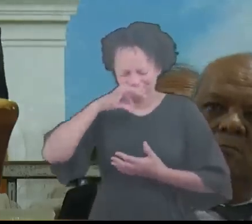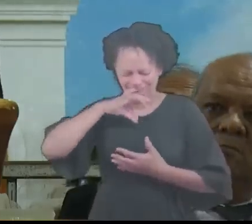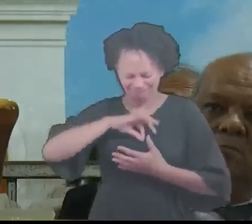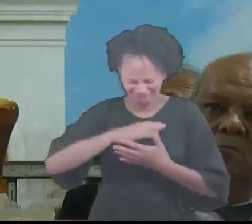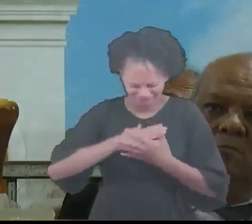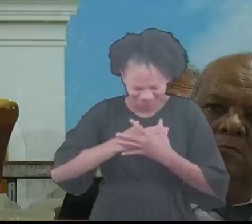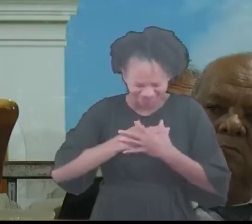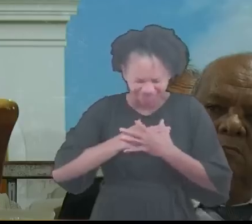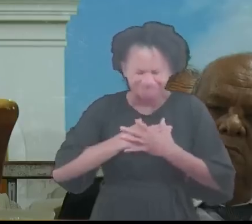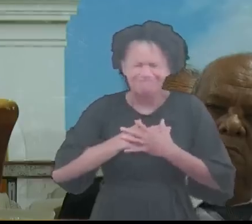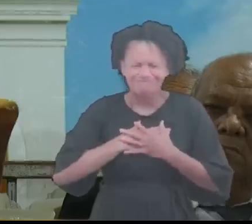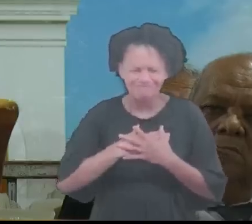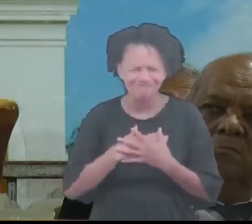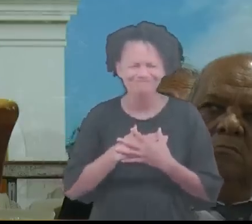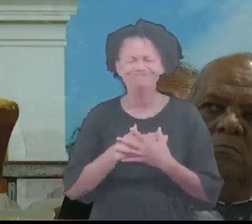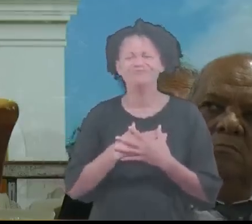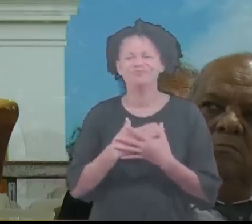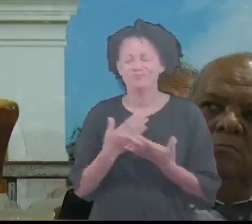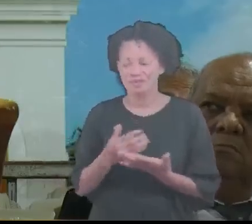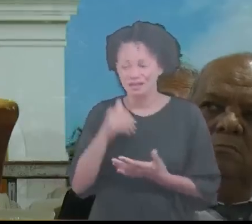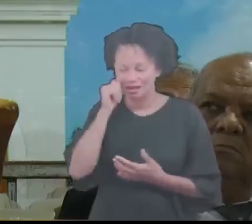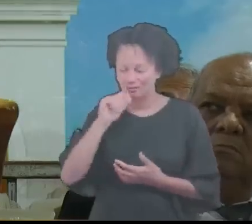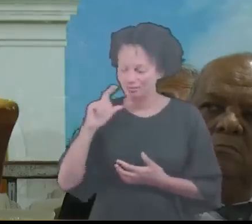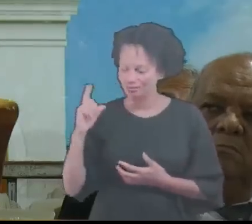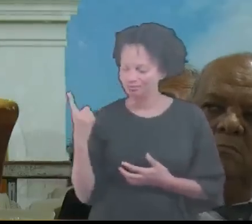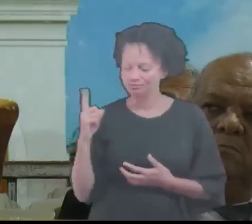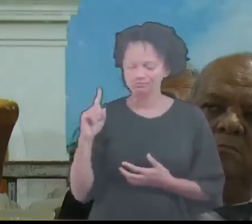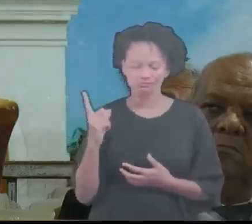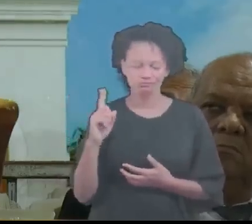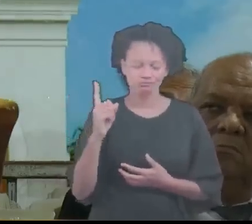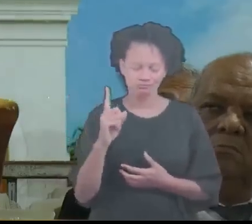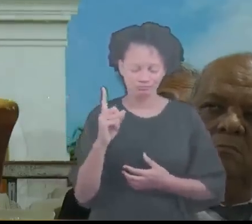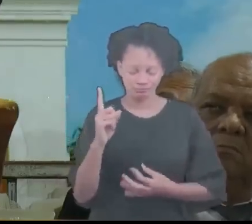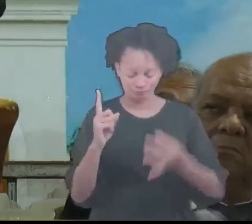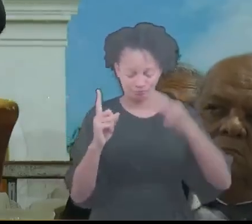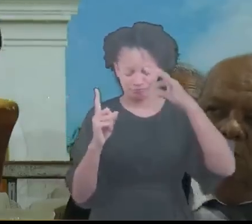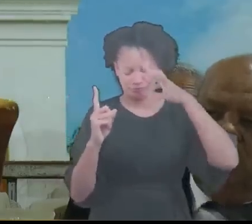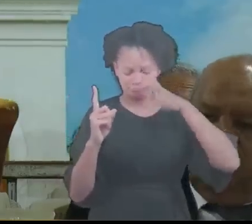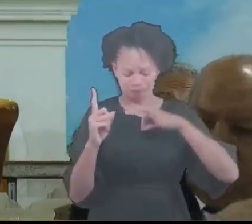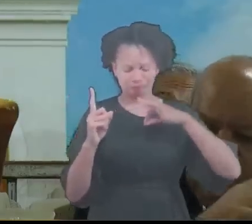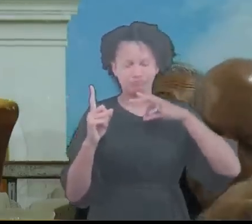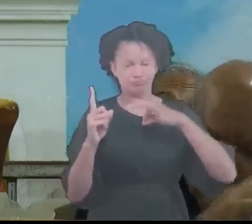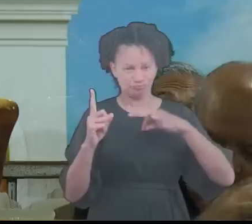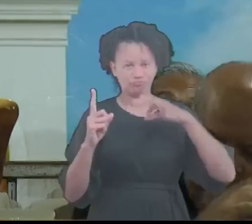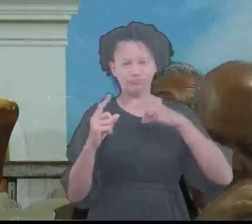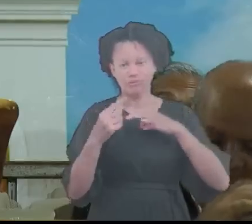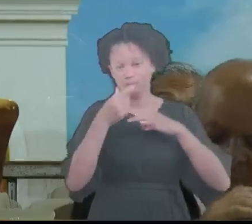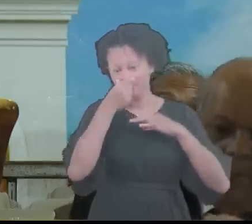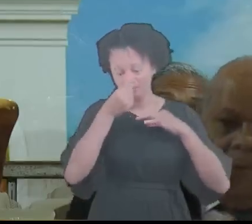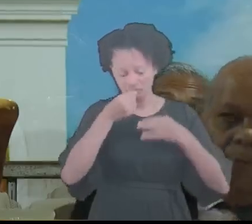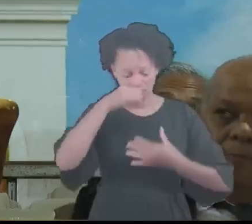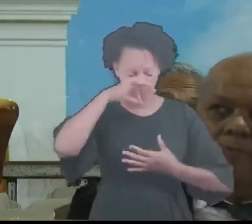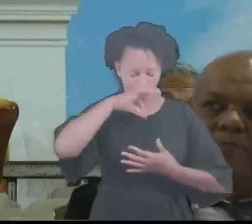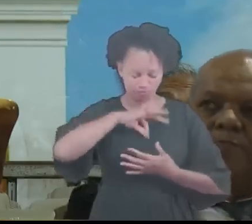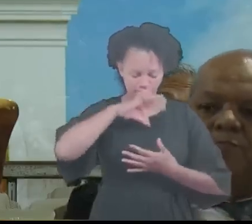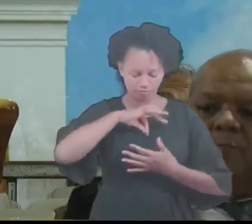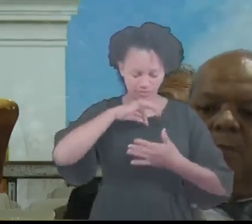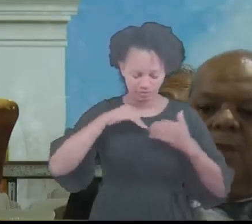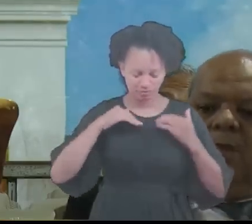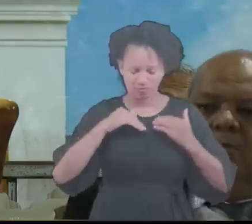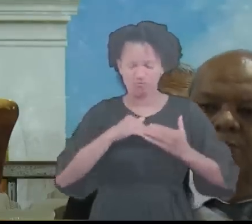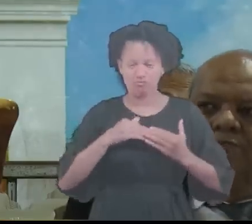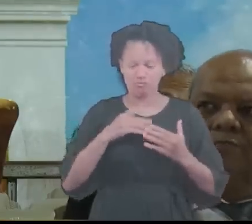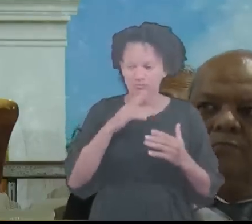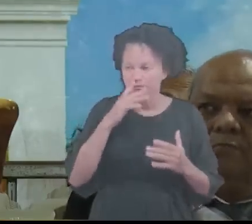seios. Quando passava uma moça com um saquitel de mirra dentro do seio, todo mundo: